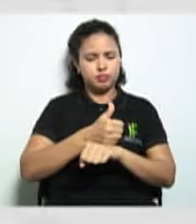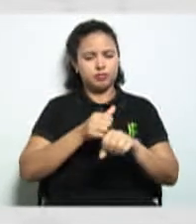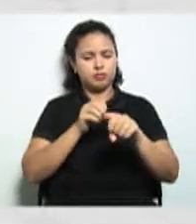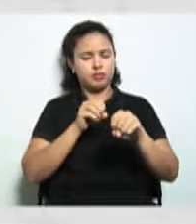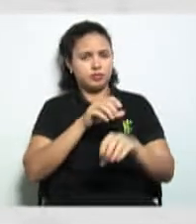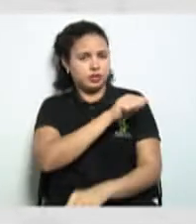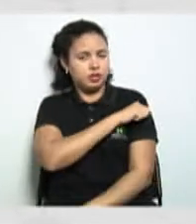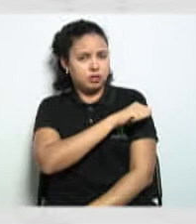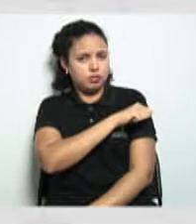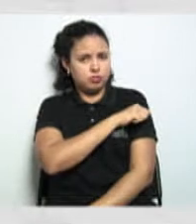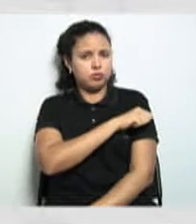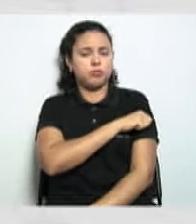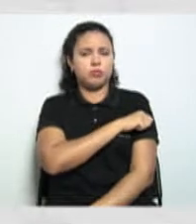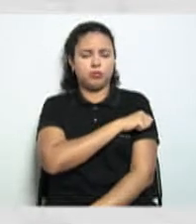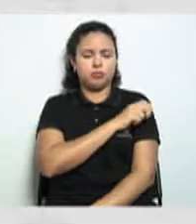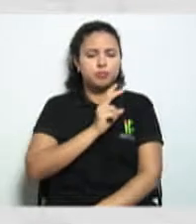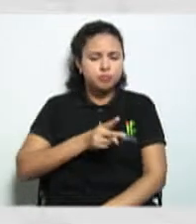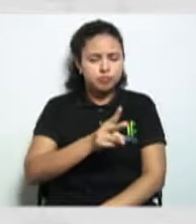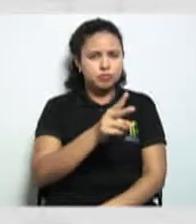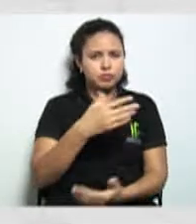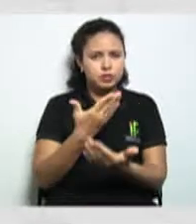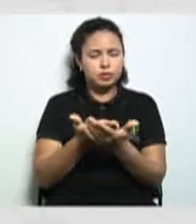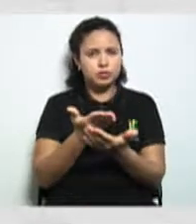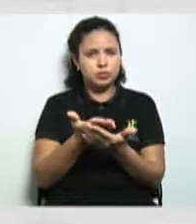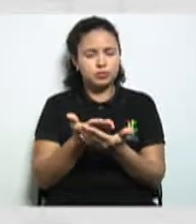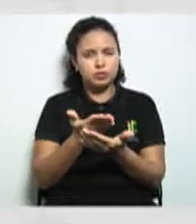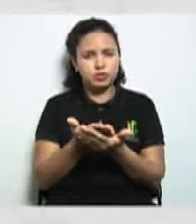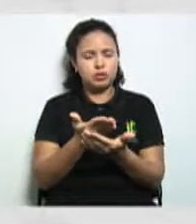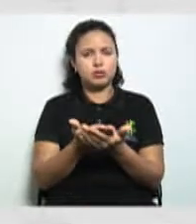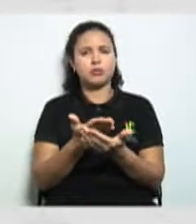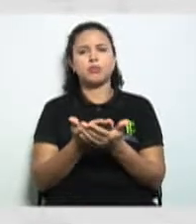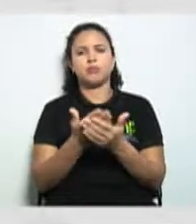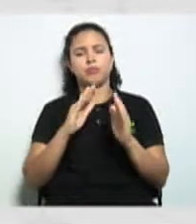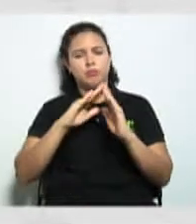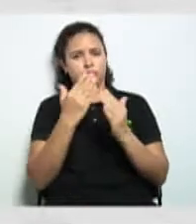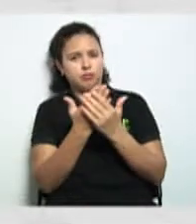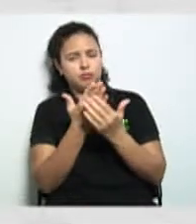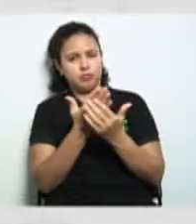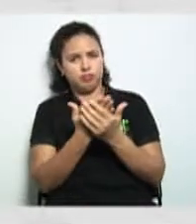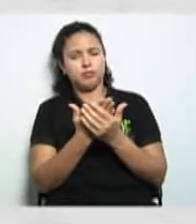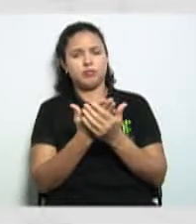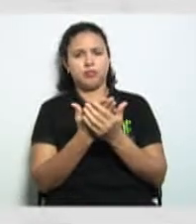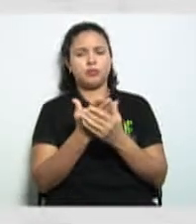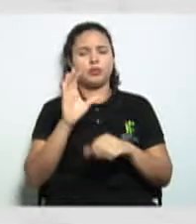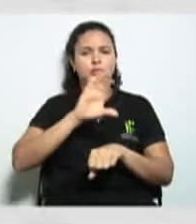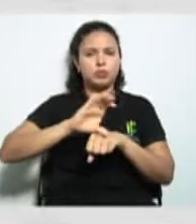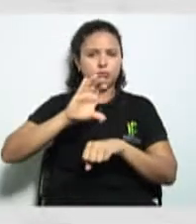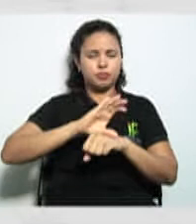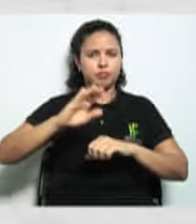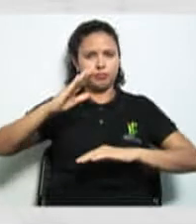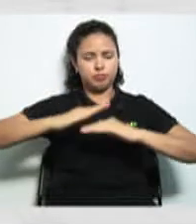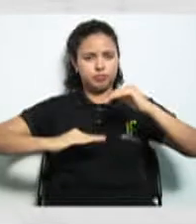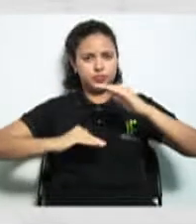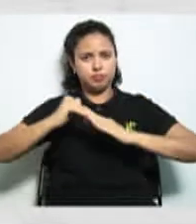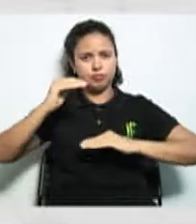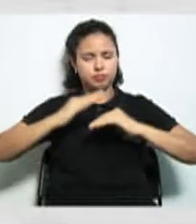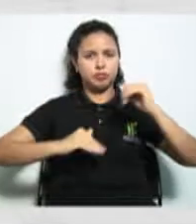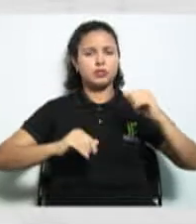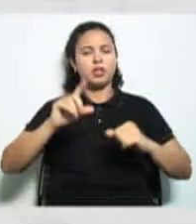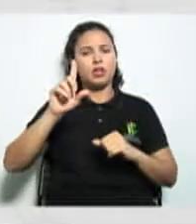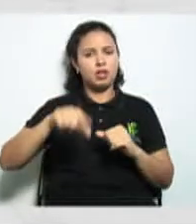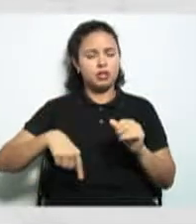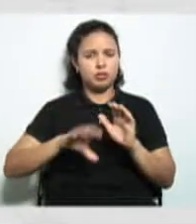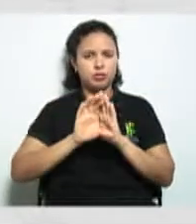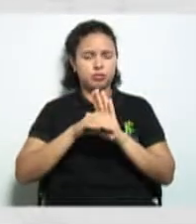frequentando o ensino regular em instituições de educação profissional. Então, essa é a